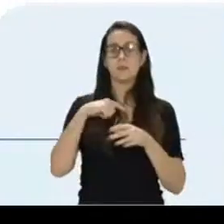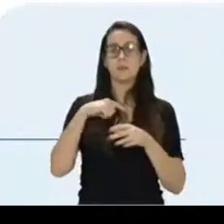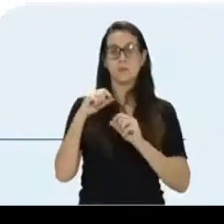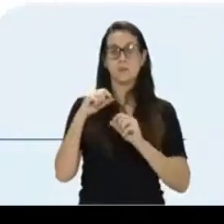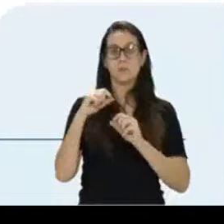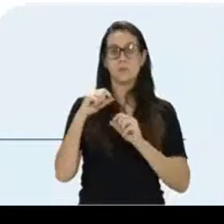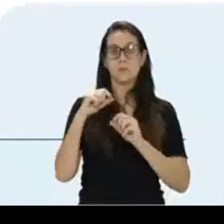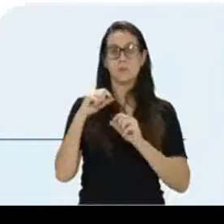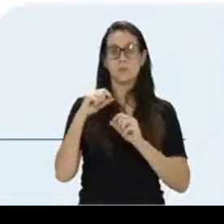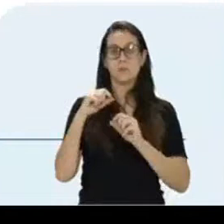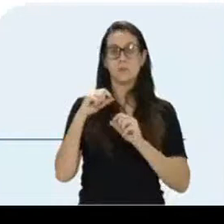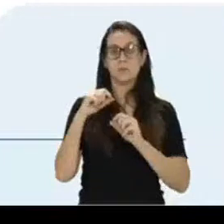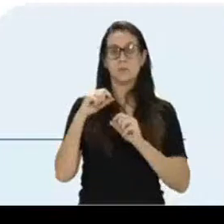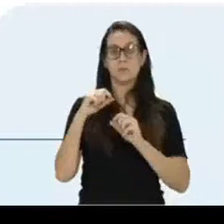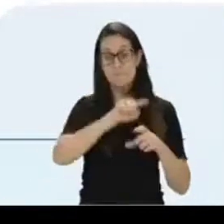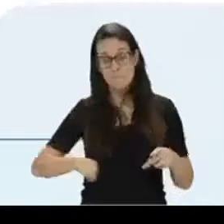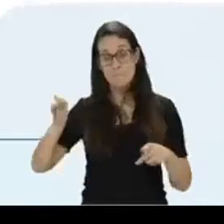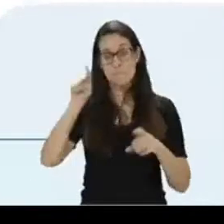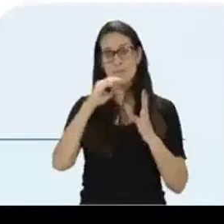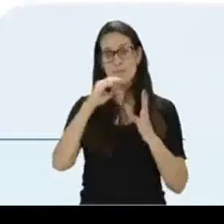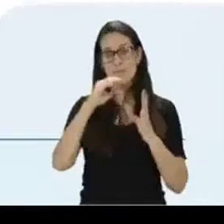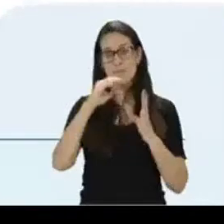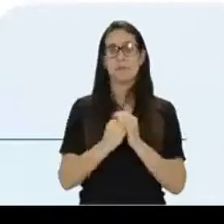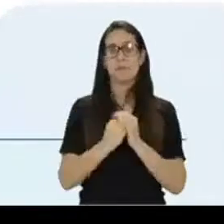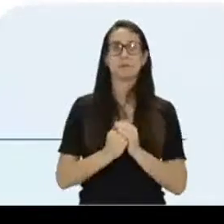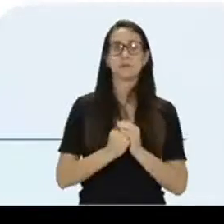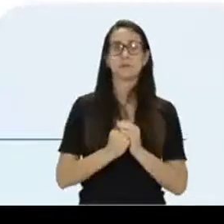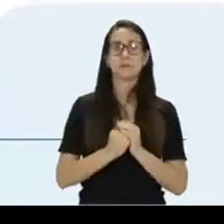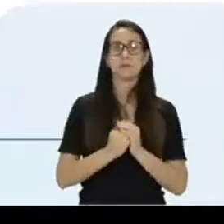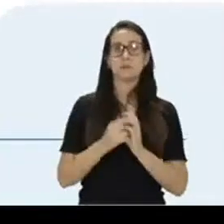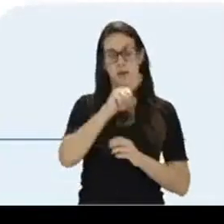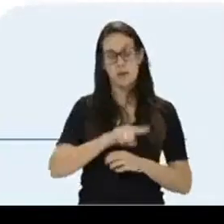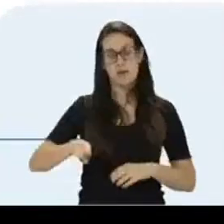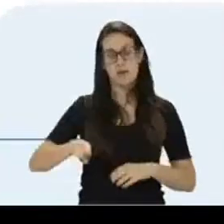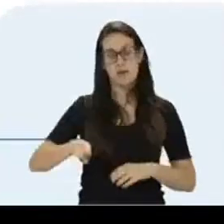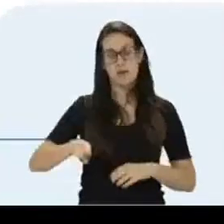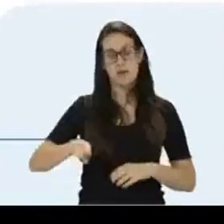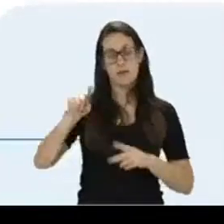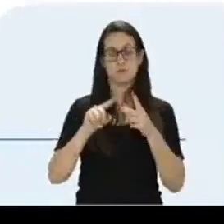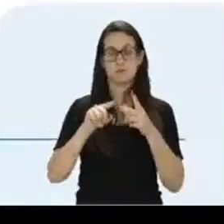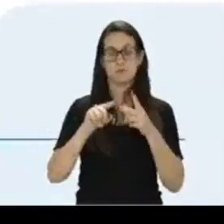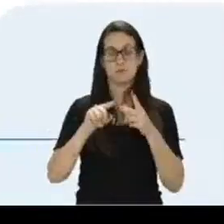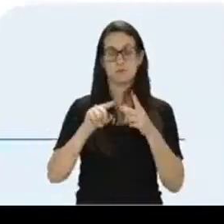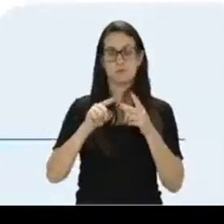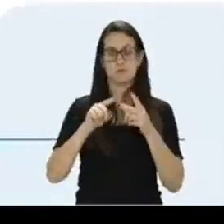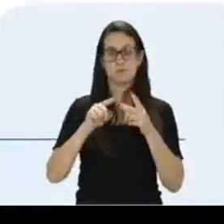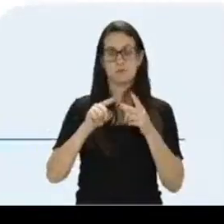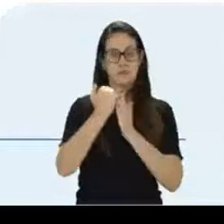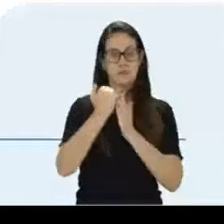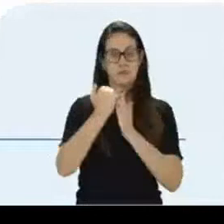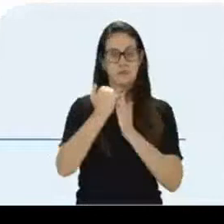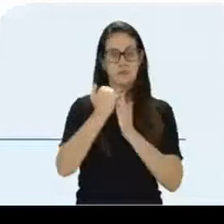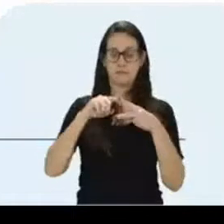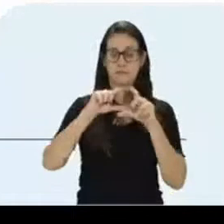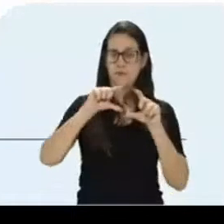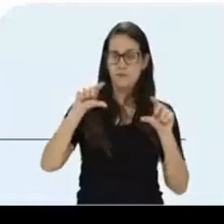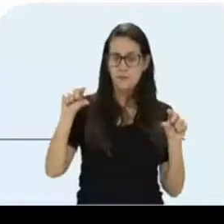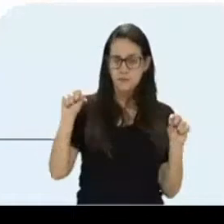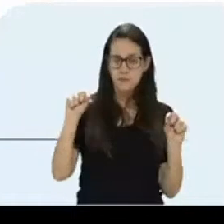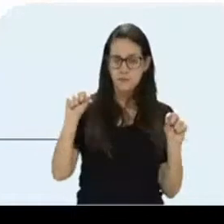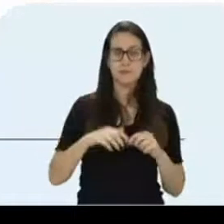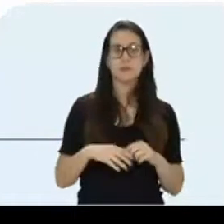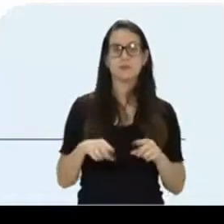um grande tamanho, então ela possui um tamanho mais avantajado do que as células, então, procariontes, e